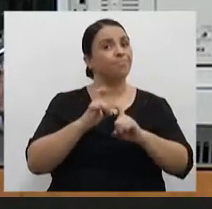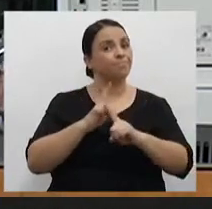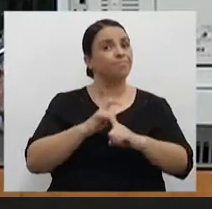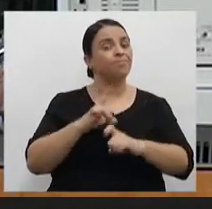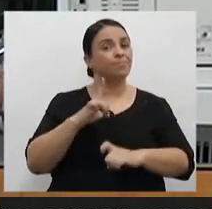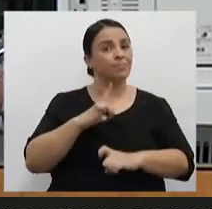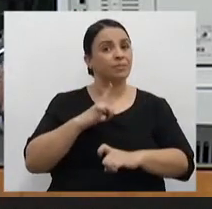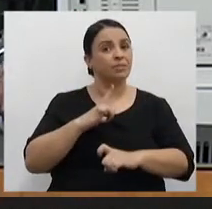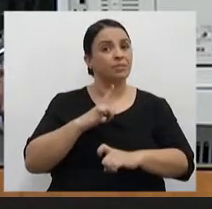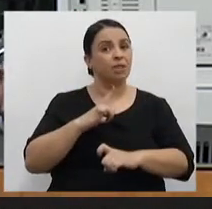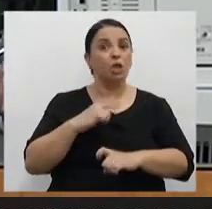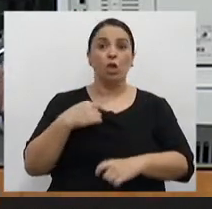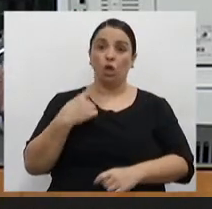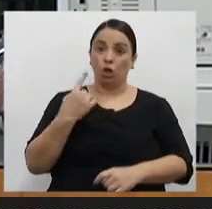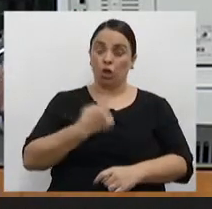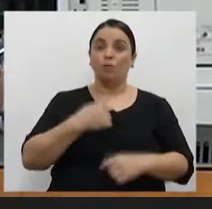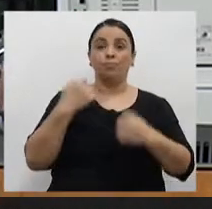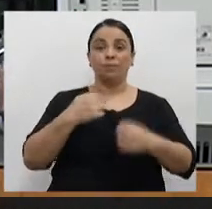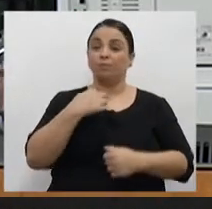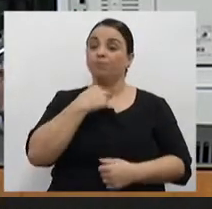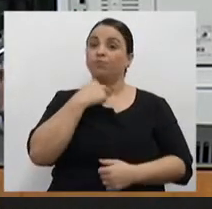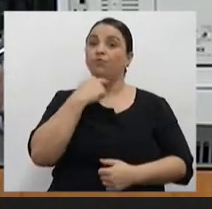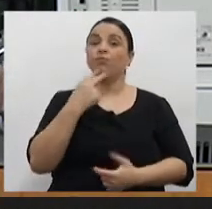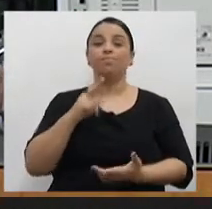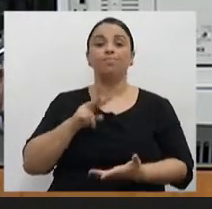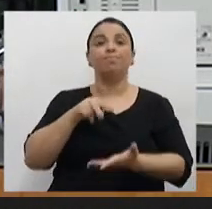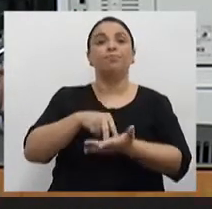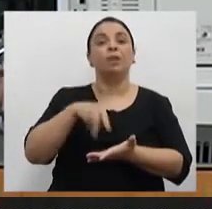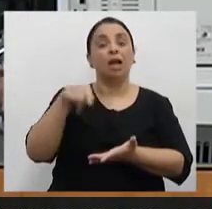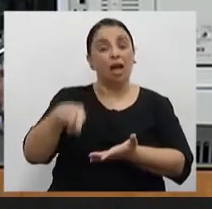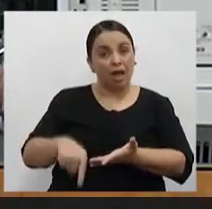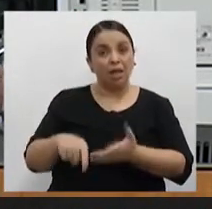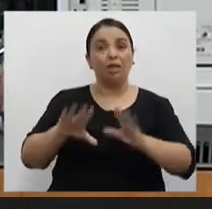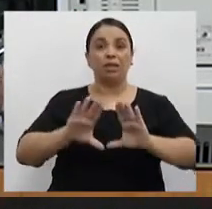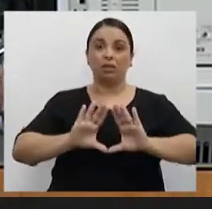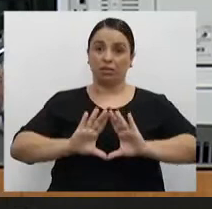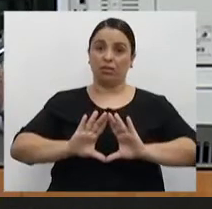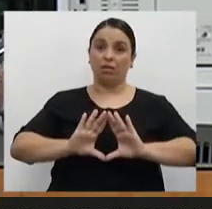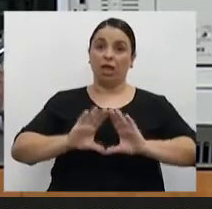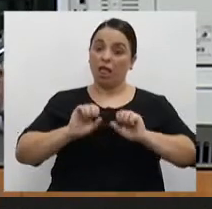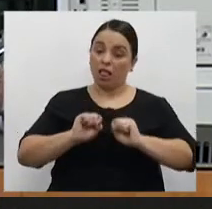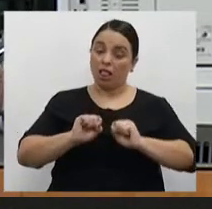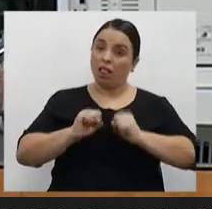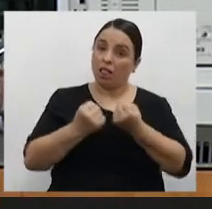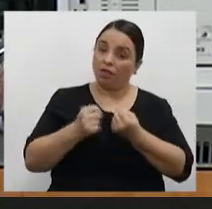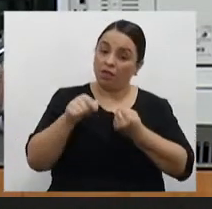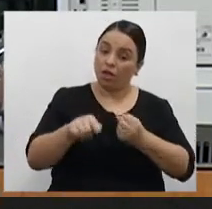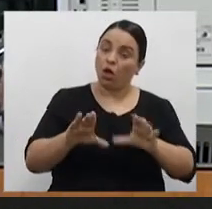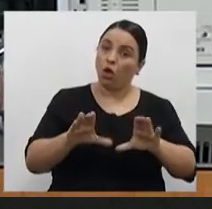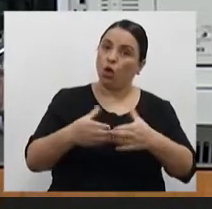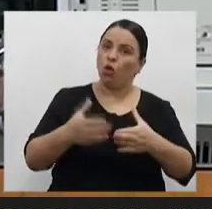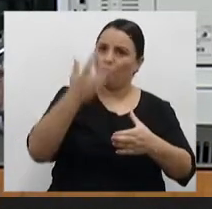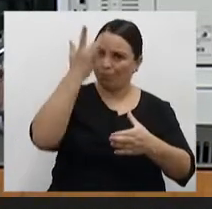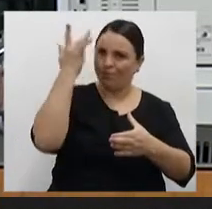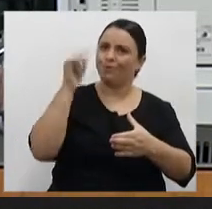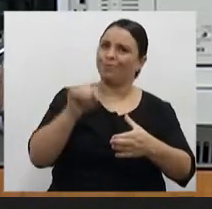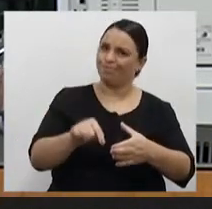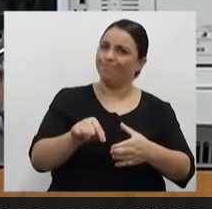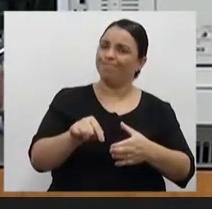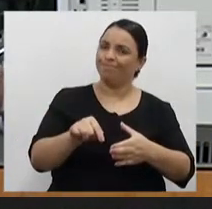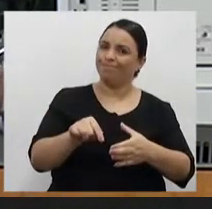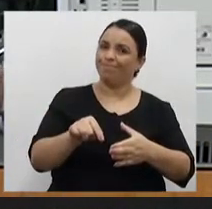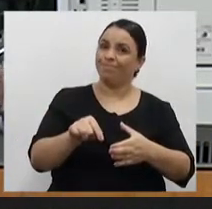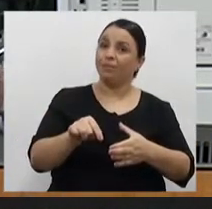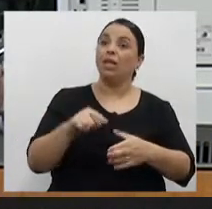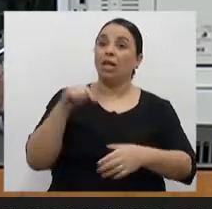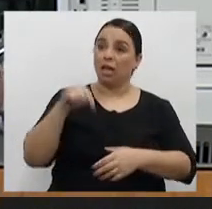voz aqui na Assembleia em defesa dessas pessoas. E esta comissão faz esse papel. Estamos